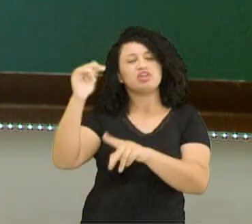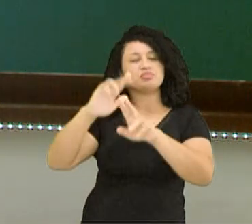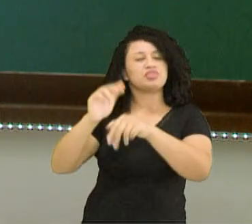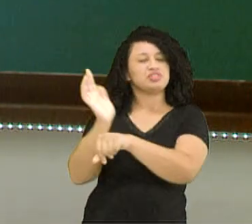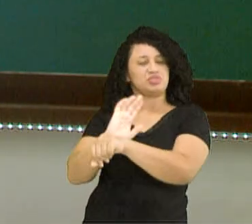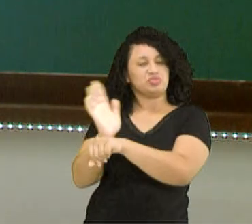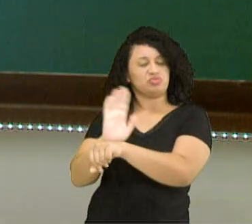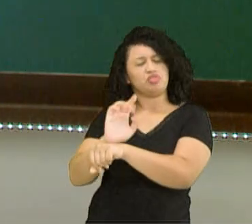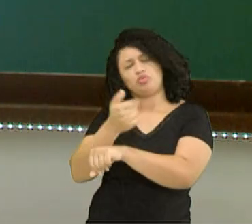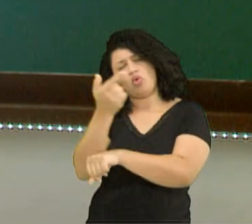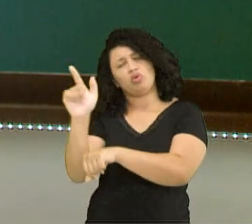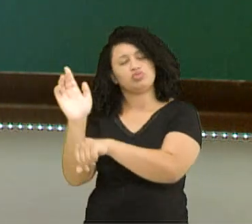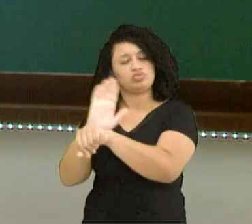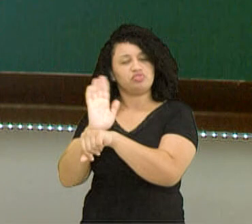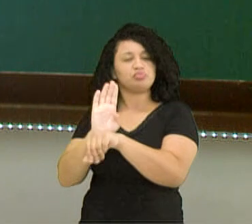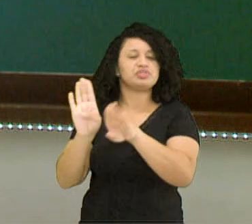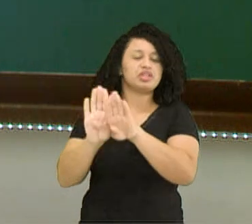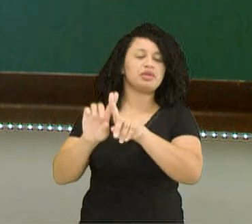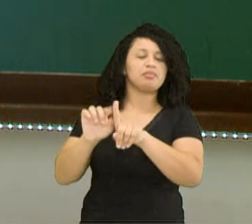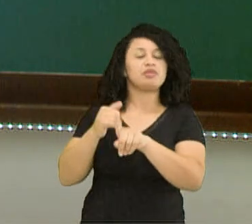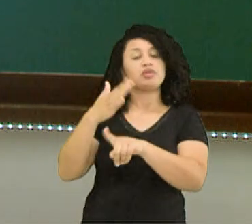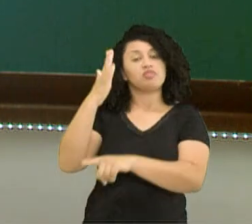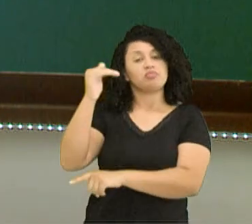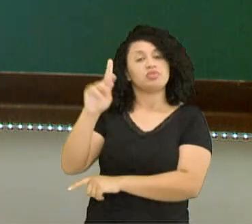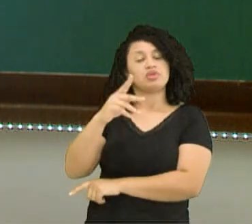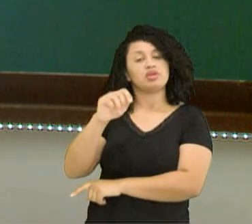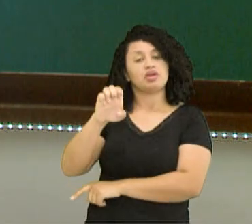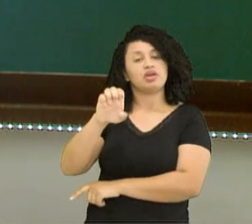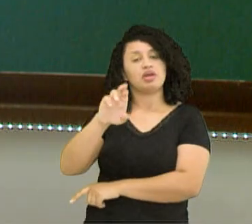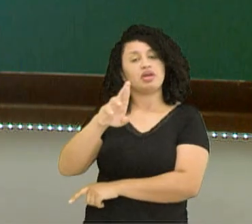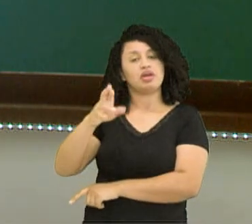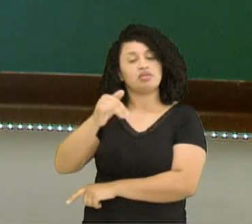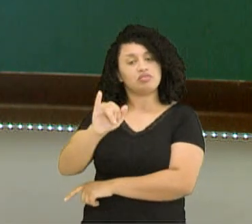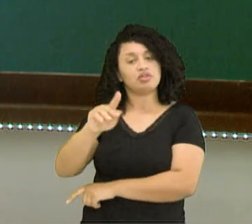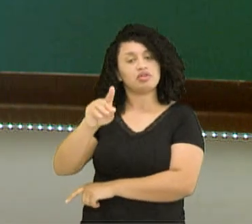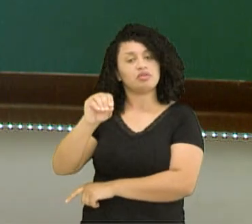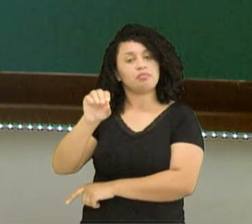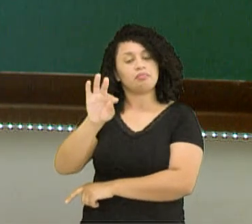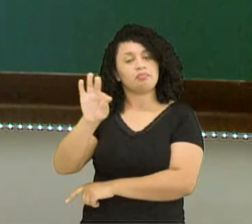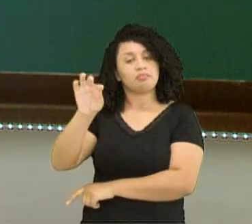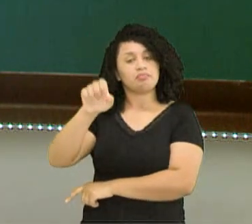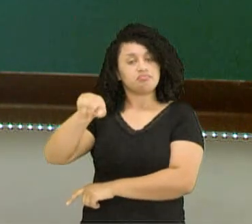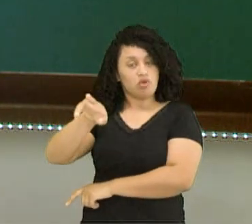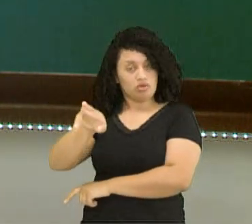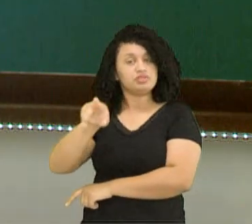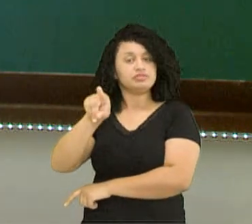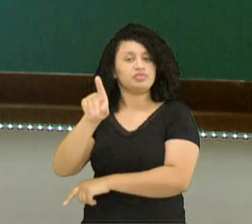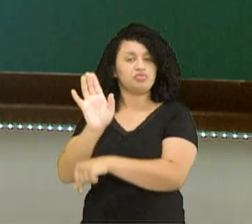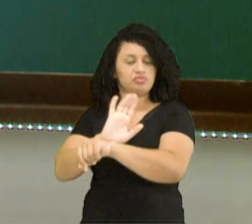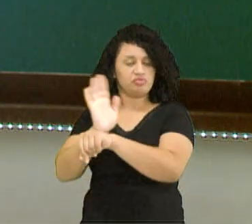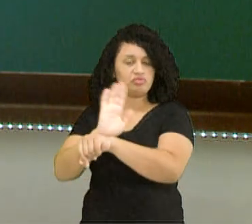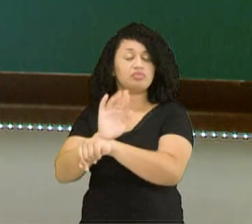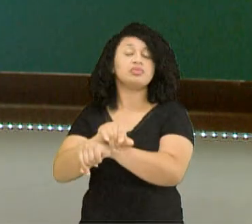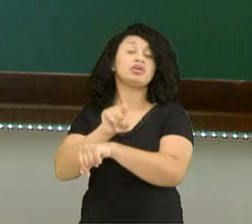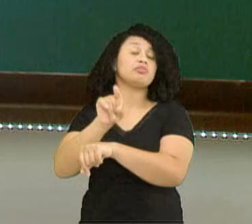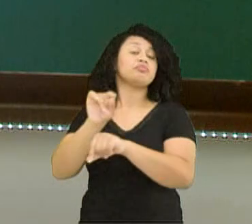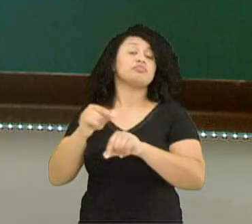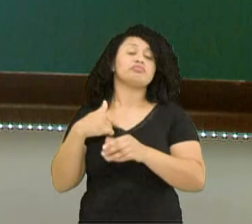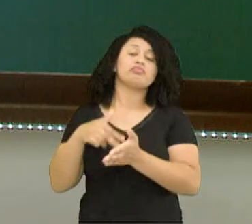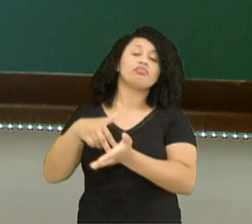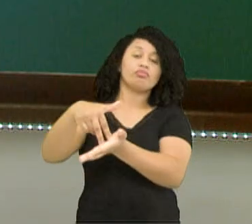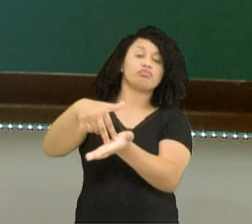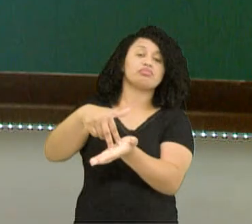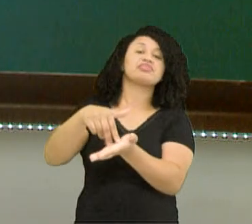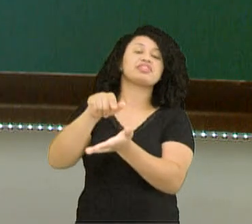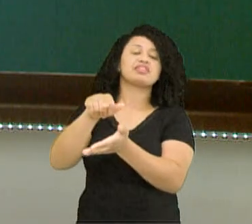fez muitos outros filmes, mas né, o mais famoso, Harry Potter. Ela é, então, a embaixadora dessa